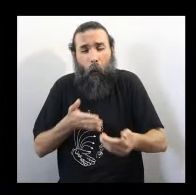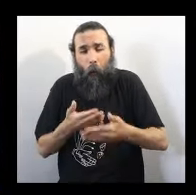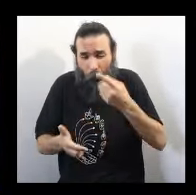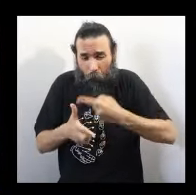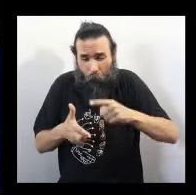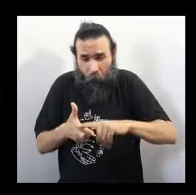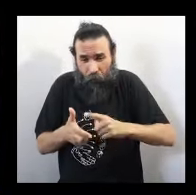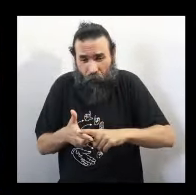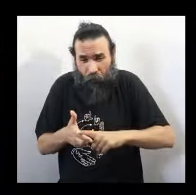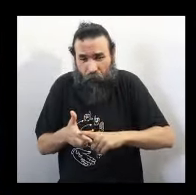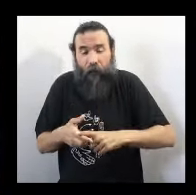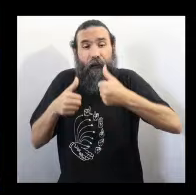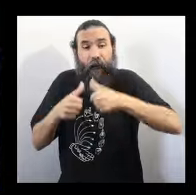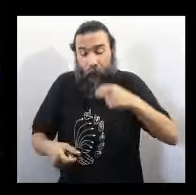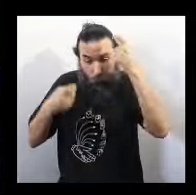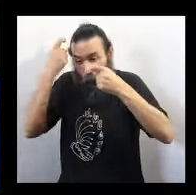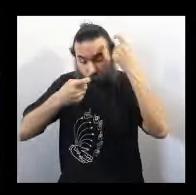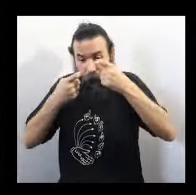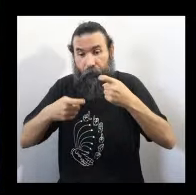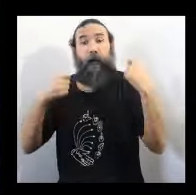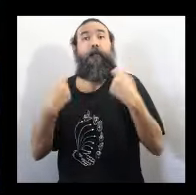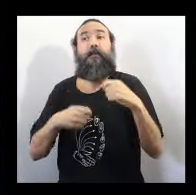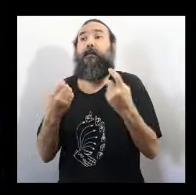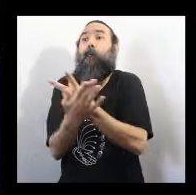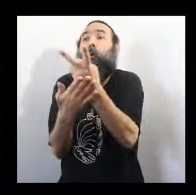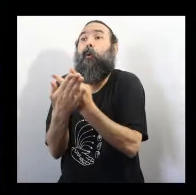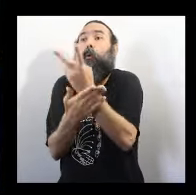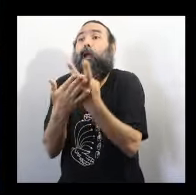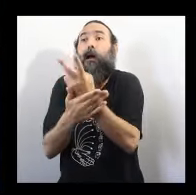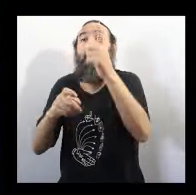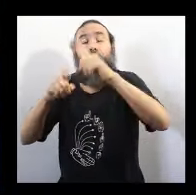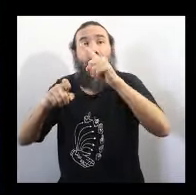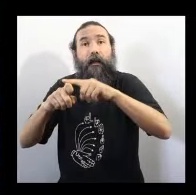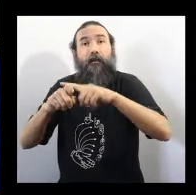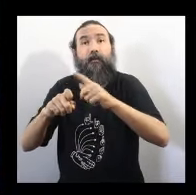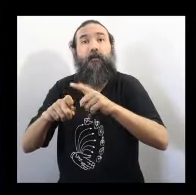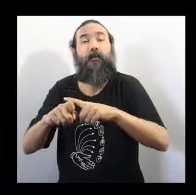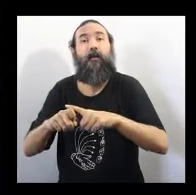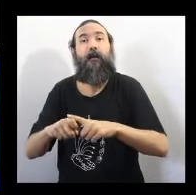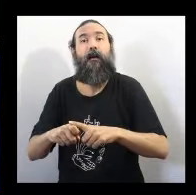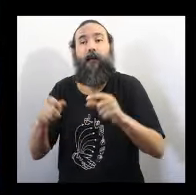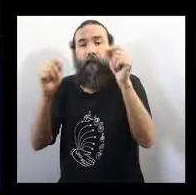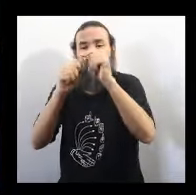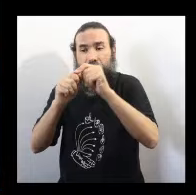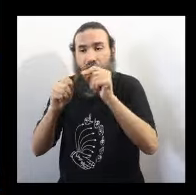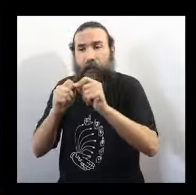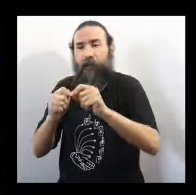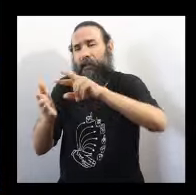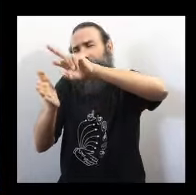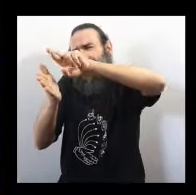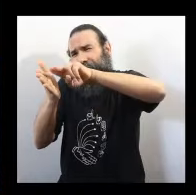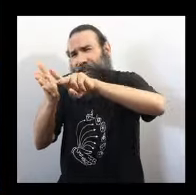e agora qualquer sintoma traz nova preocupação preciso deslocar para procurar proteção